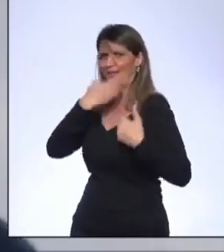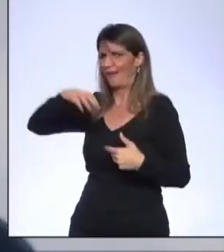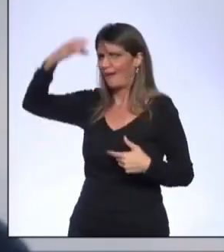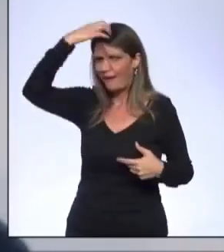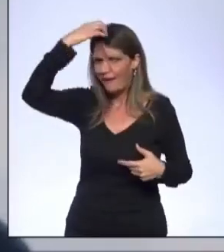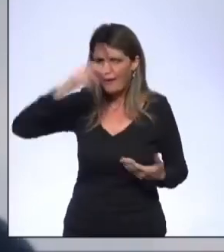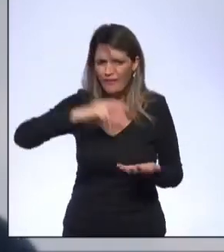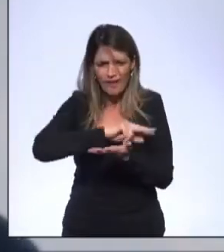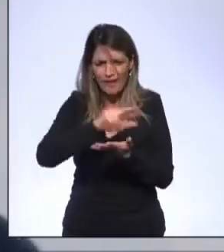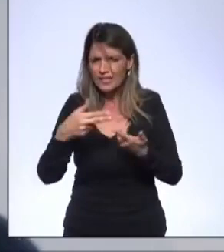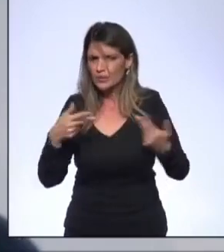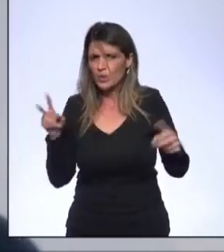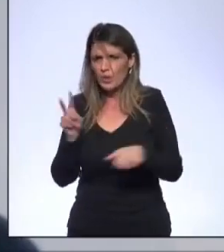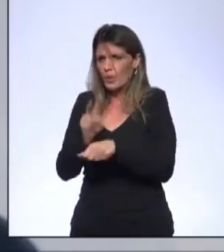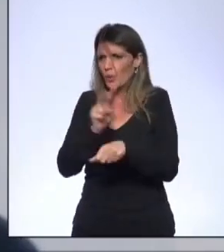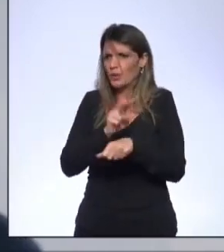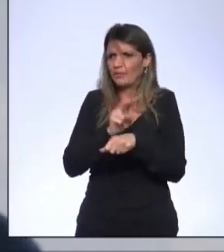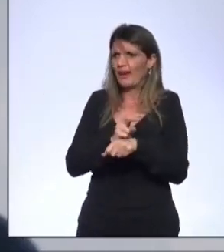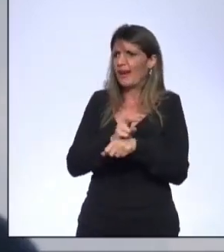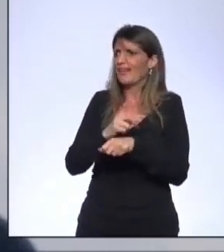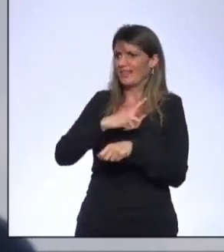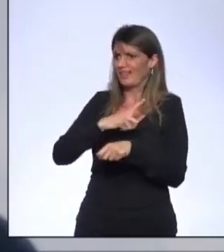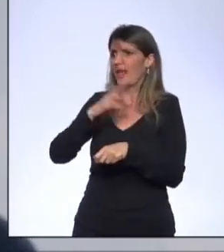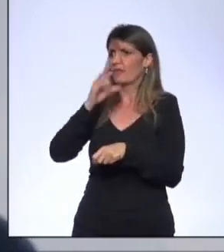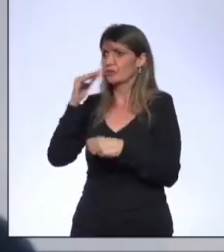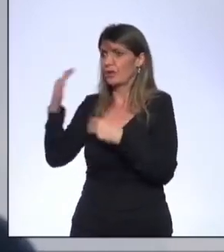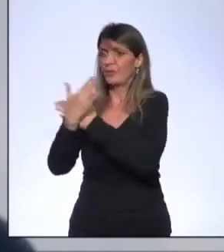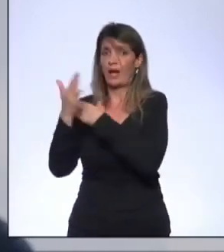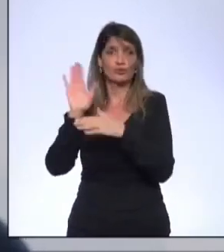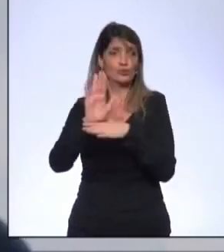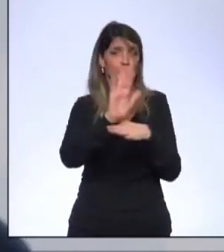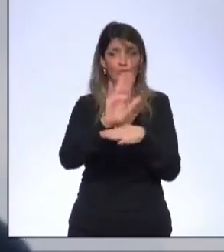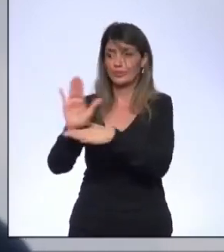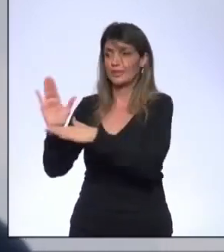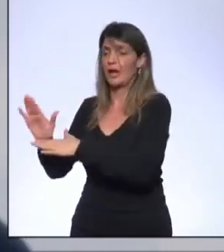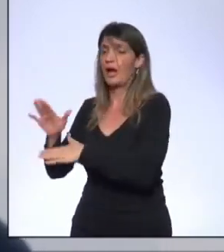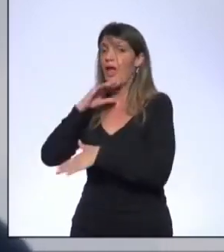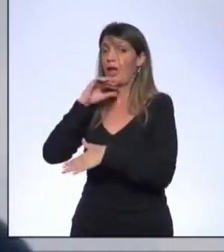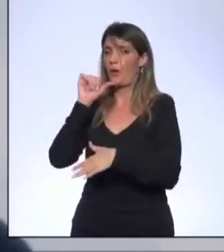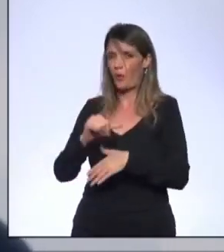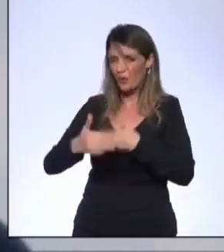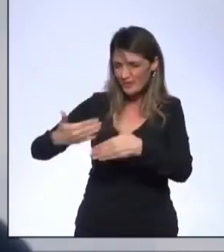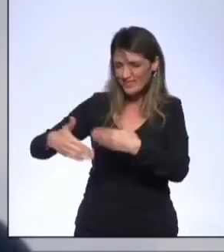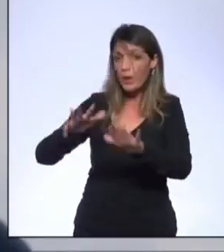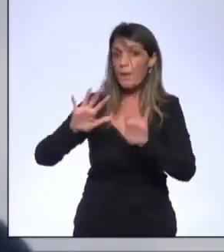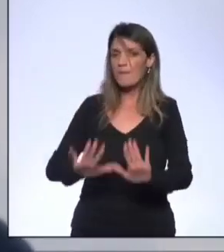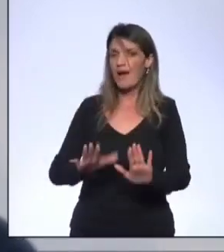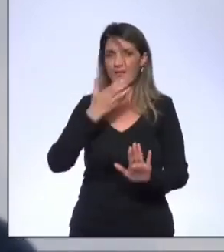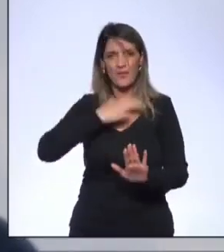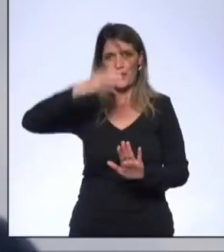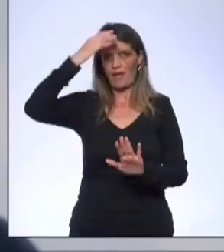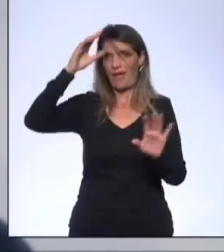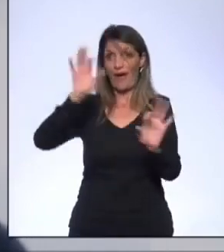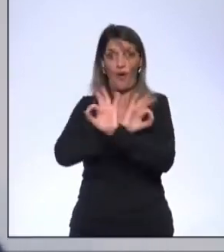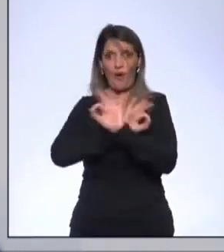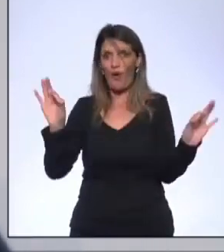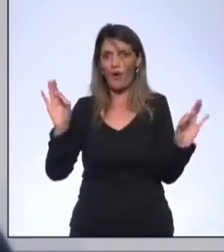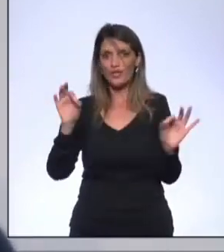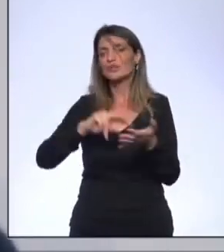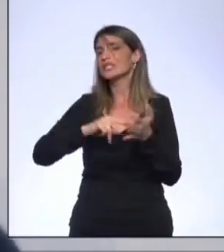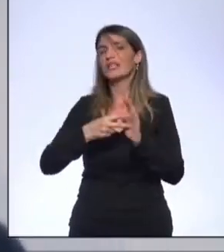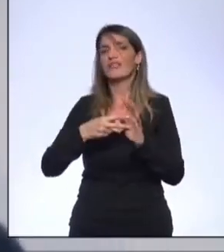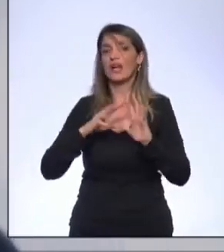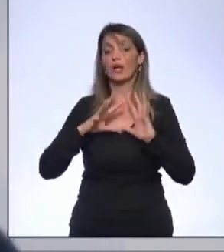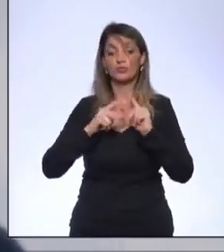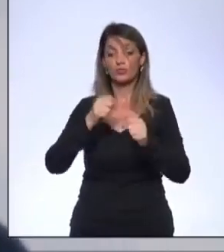Muita coisa para ele cuidar, meu Deus, será que alguém ajuda ele? Então parece que é ruim esse processo, mas na verdade para um rei é excelente, porque significa que todo o